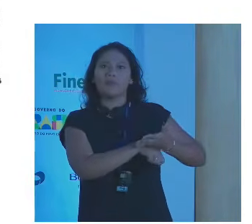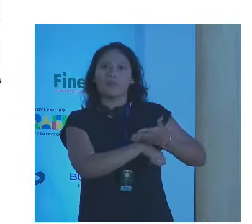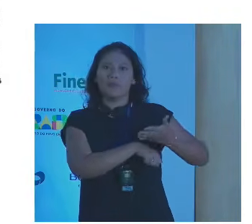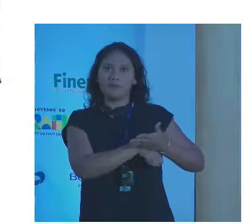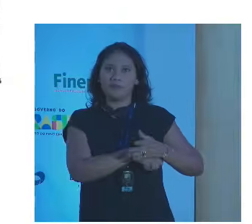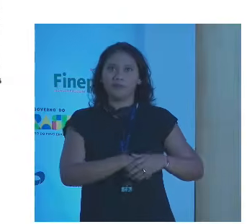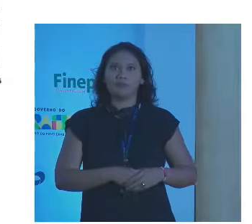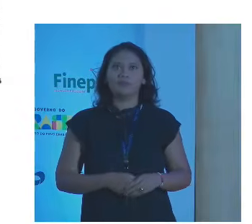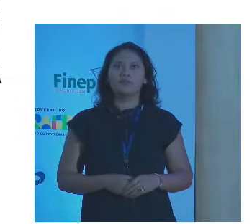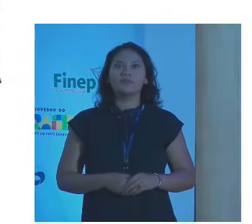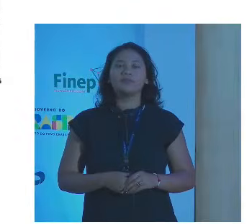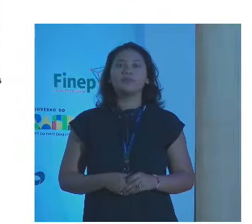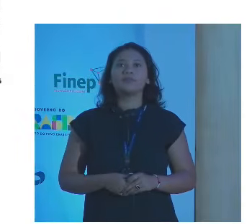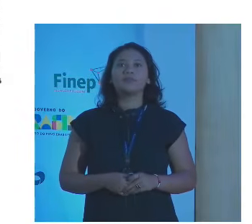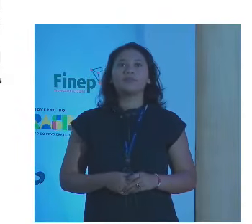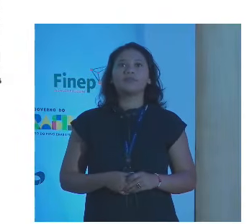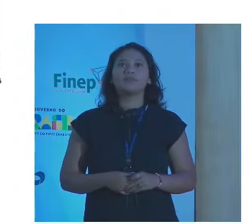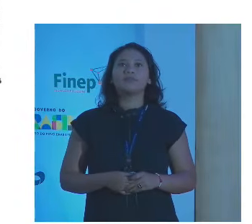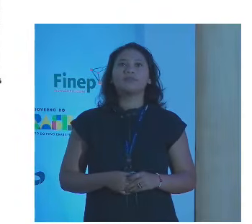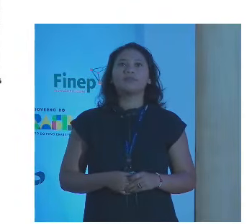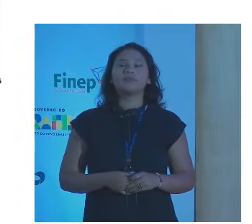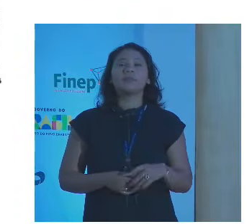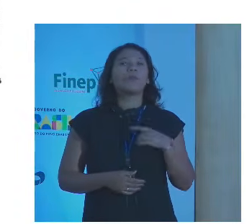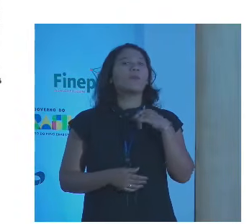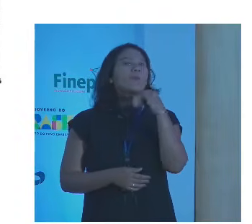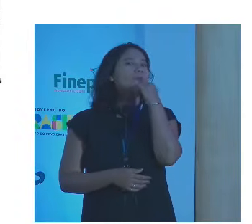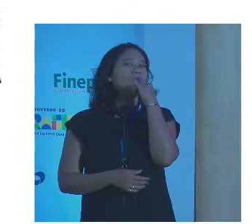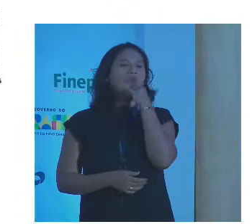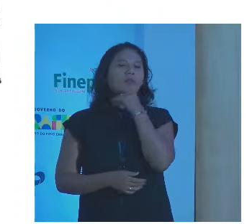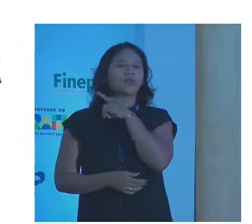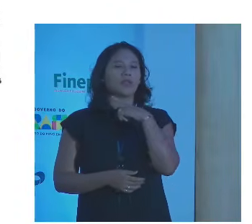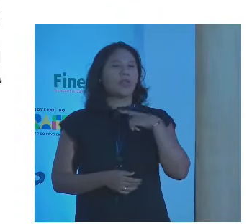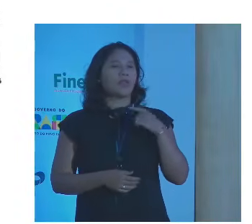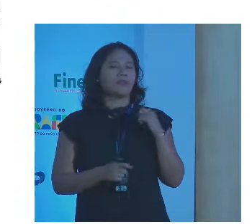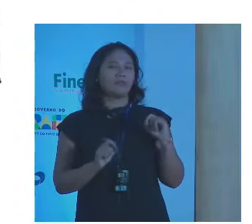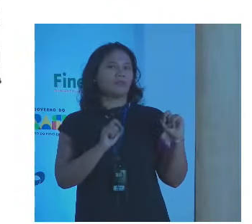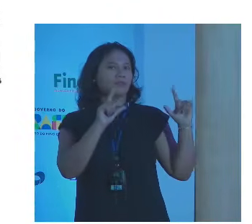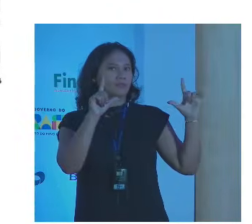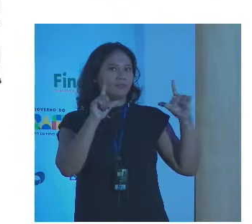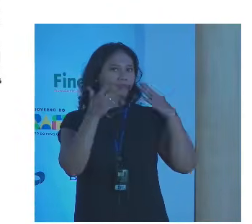né? E aqui a gente tem, por exemplo, desse lado,